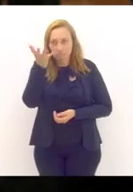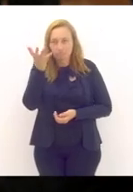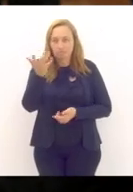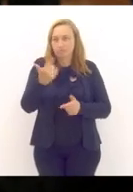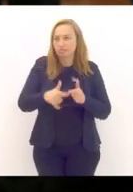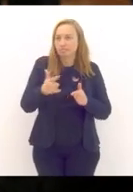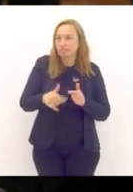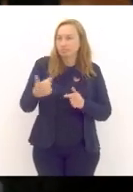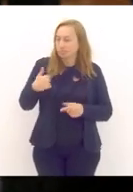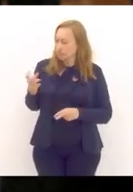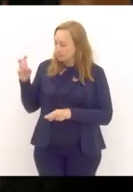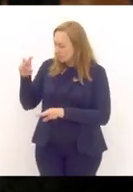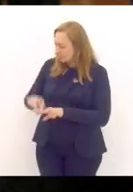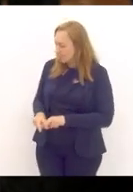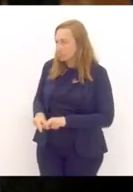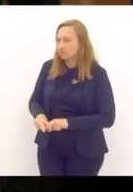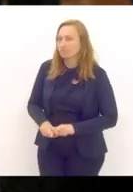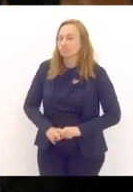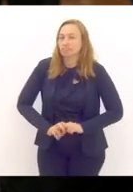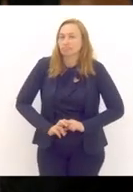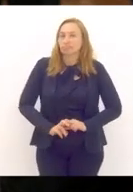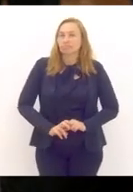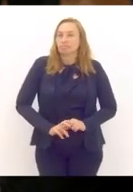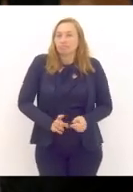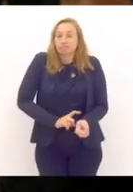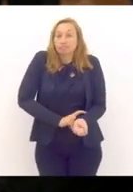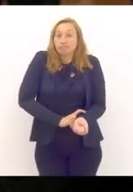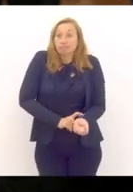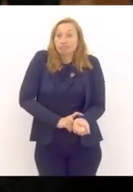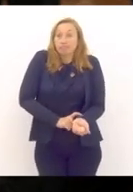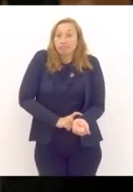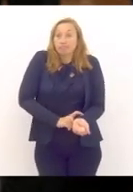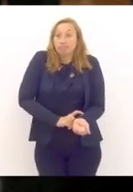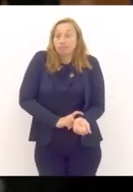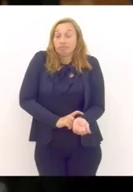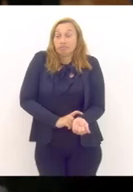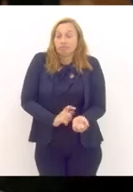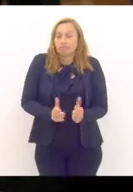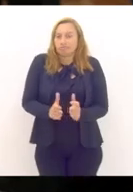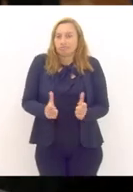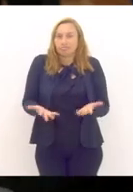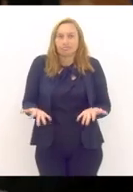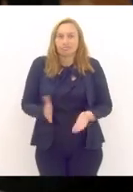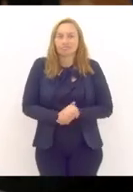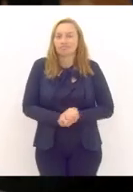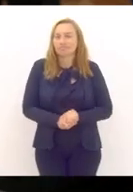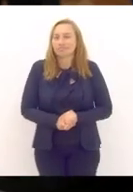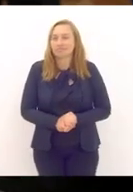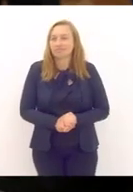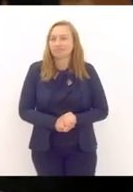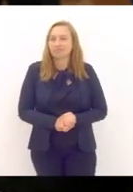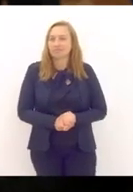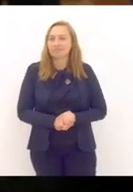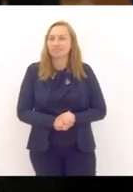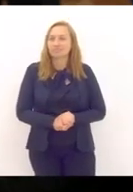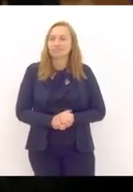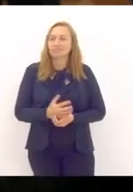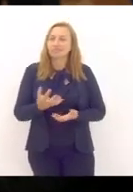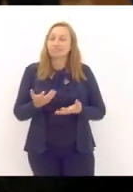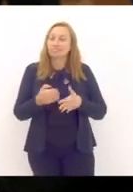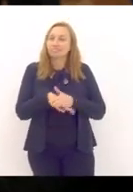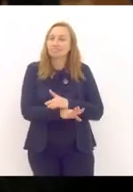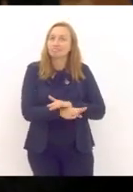vem aqui e senta, me dá uma, né, um nervoso enorme, e muitas das vezes eu fico tentando me